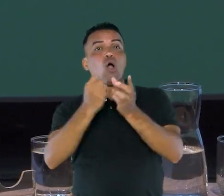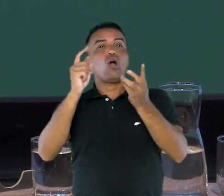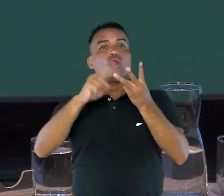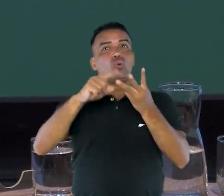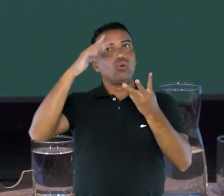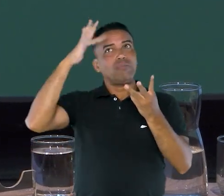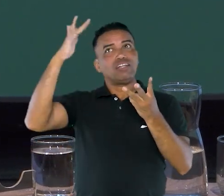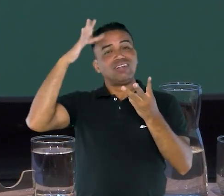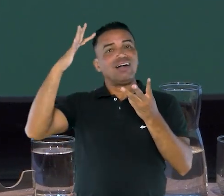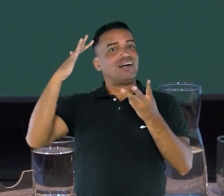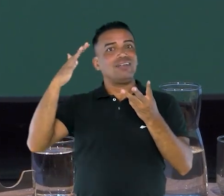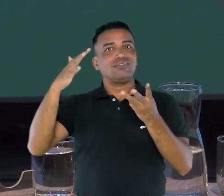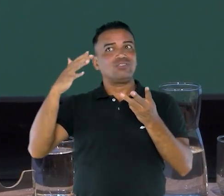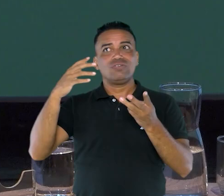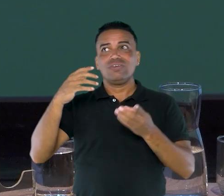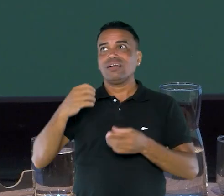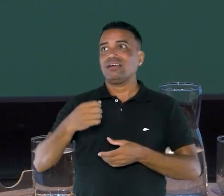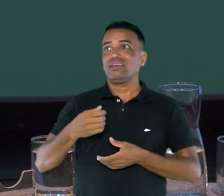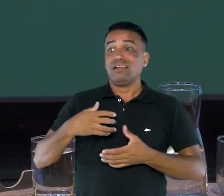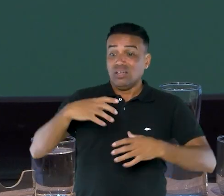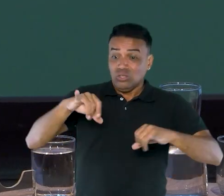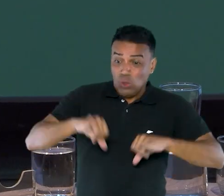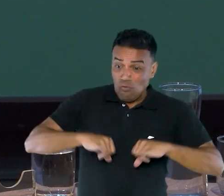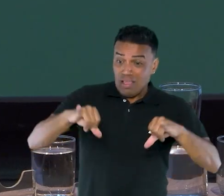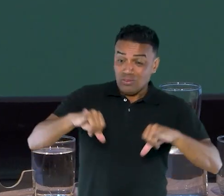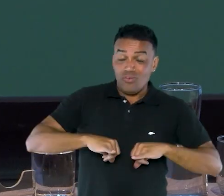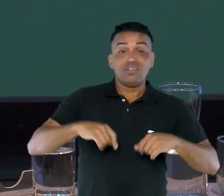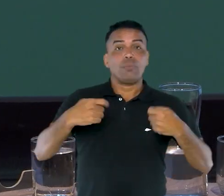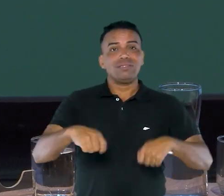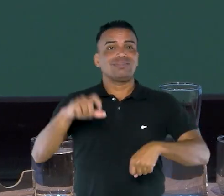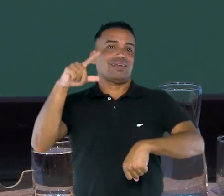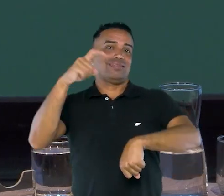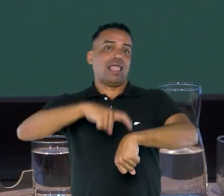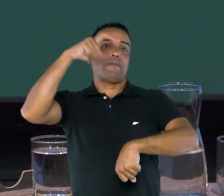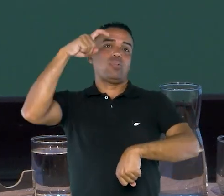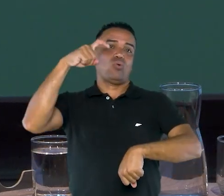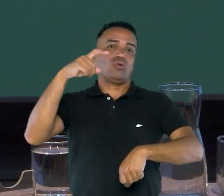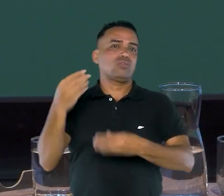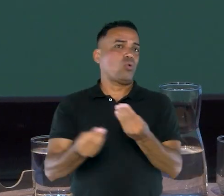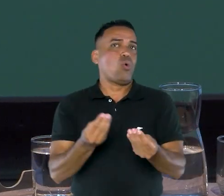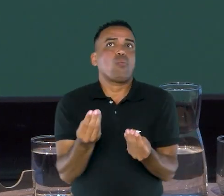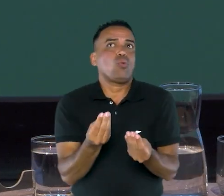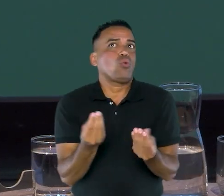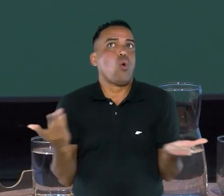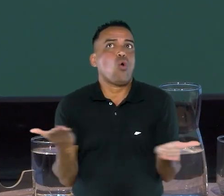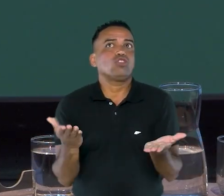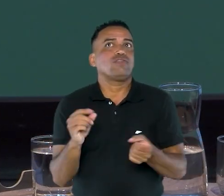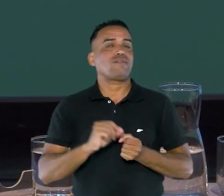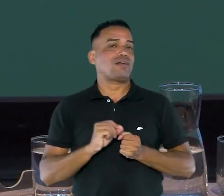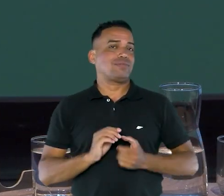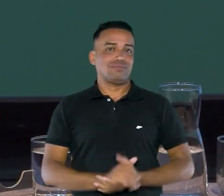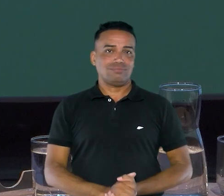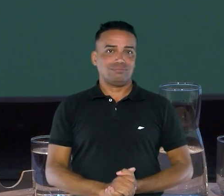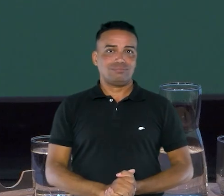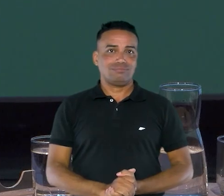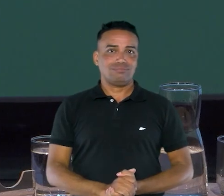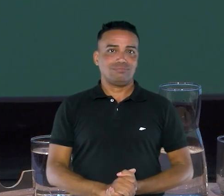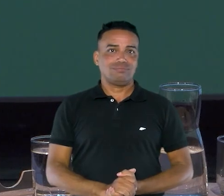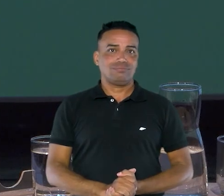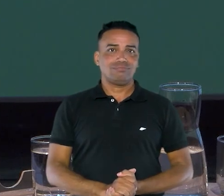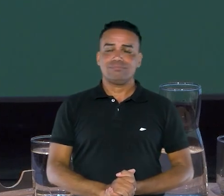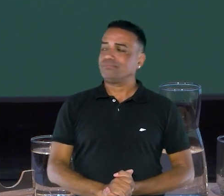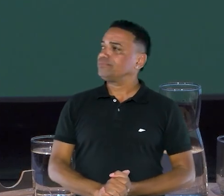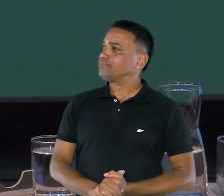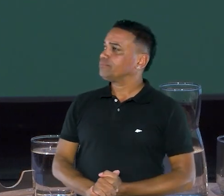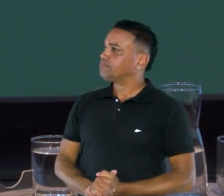te torturando. Então, precisa de tempo. Né? Como é que a gente vai fazer isso? Bom,